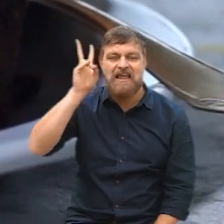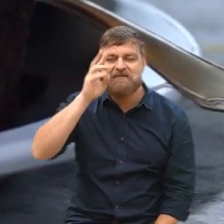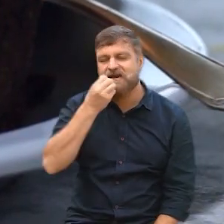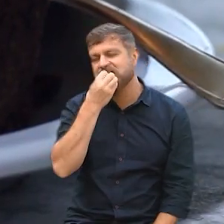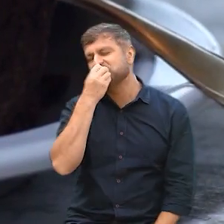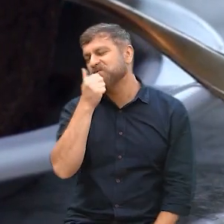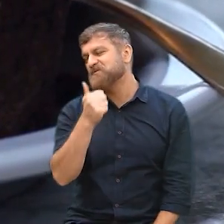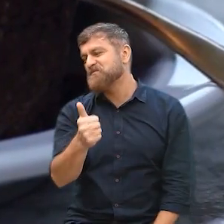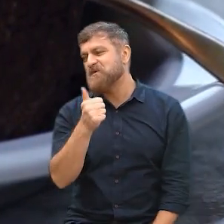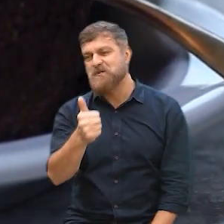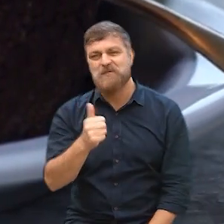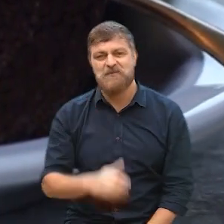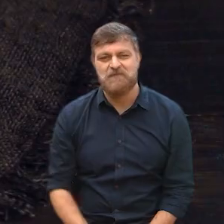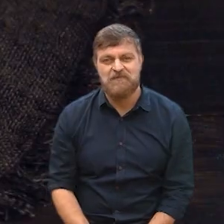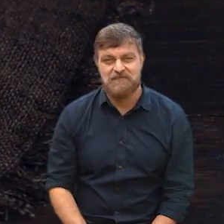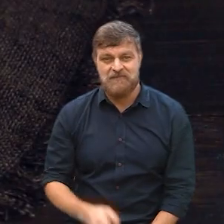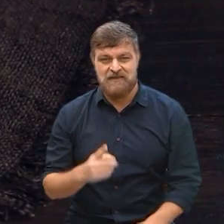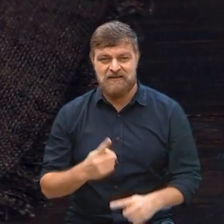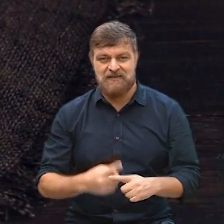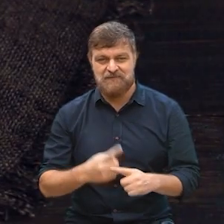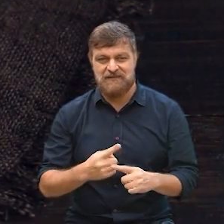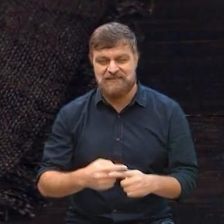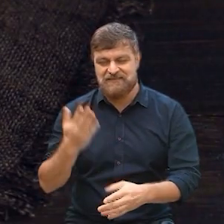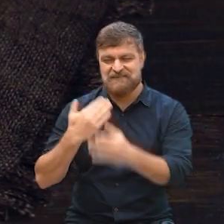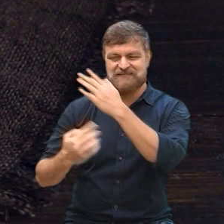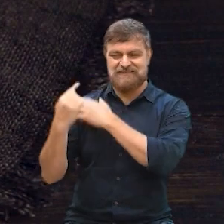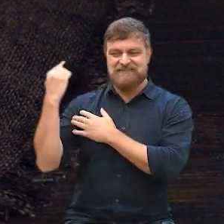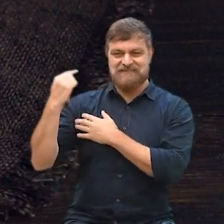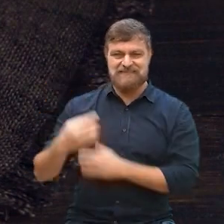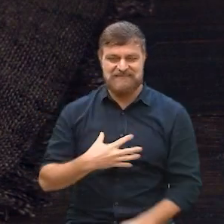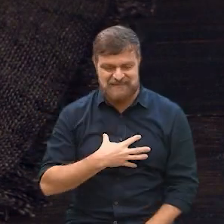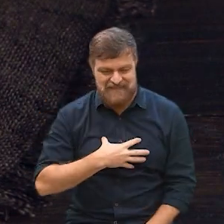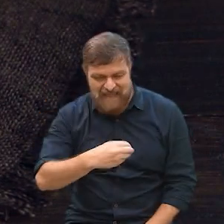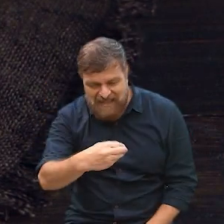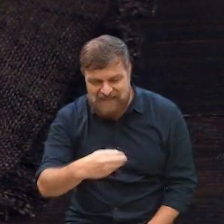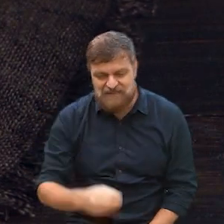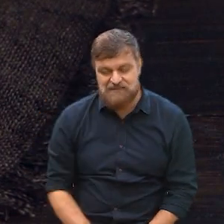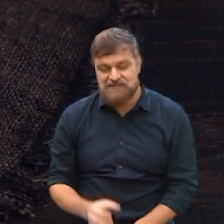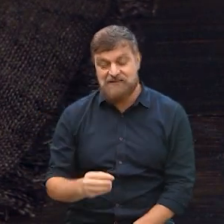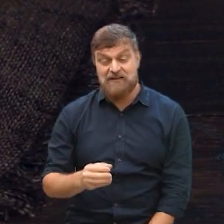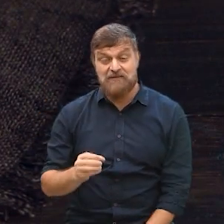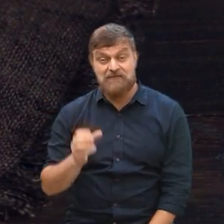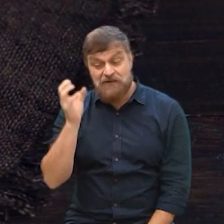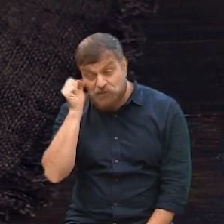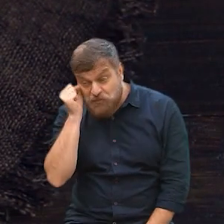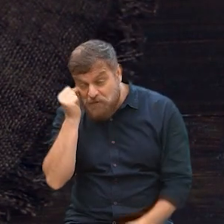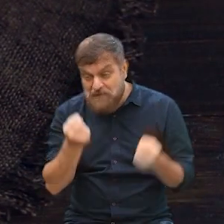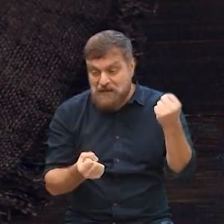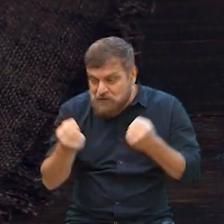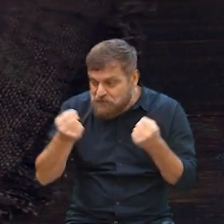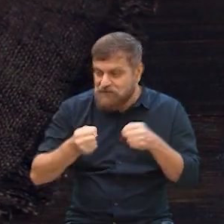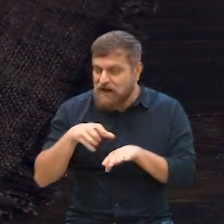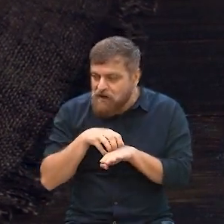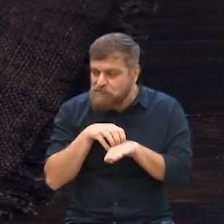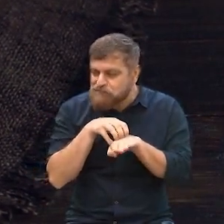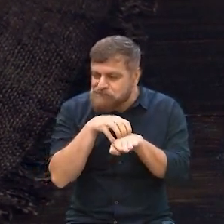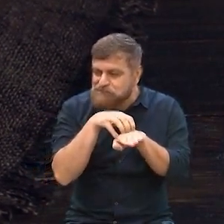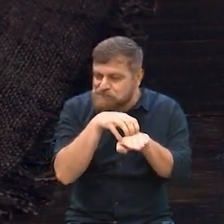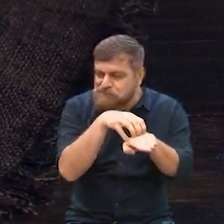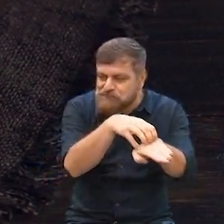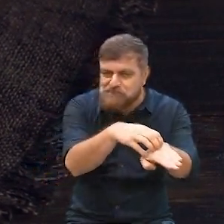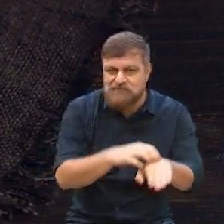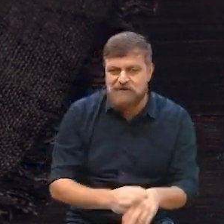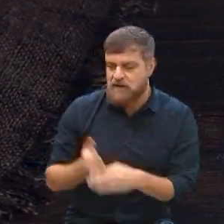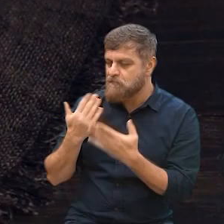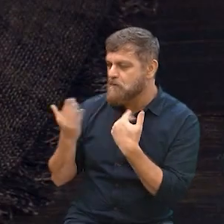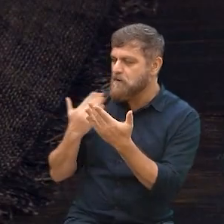também, porque era uma... Aquela cena das crianças no carro já dormindo. Essa coisa, e eu conversando,